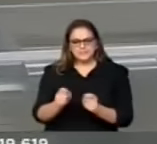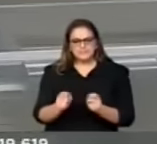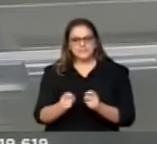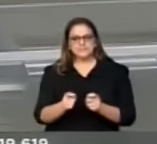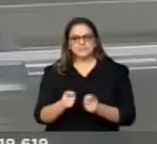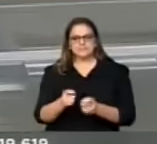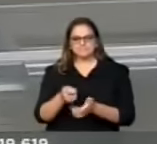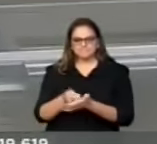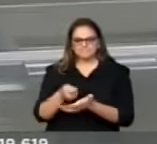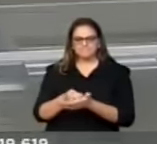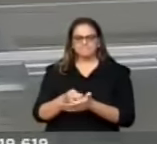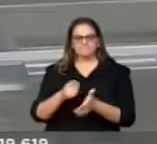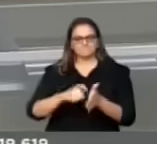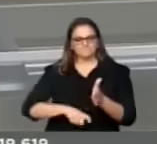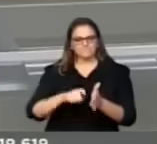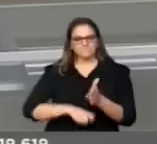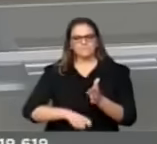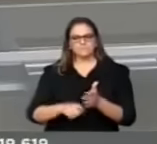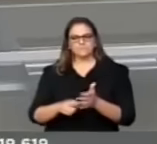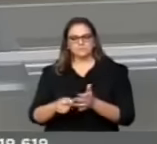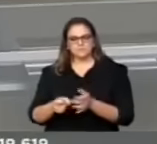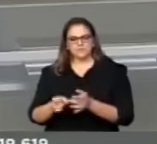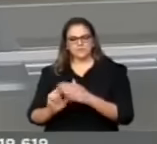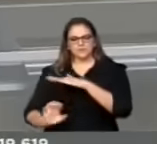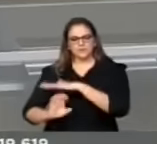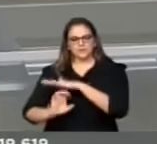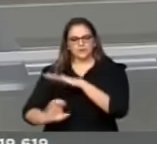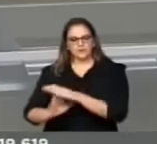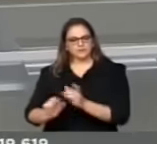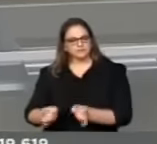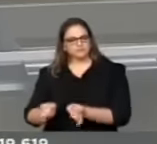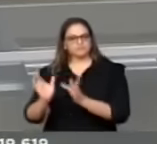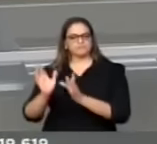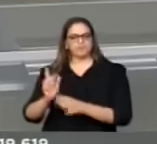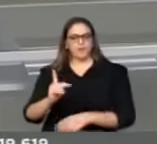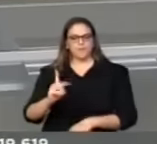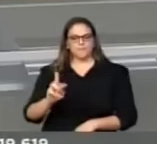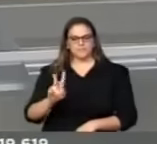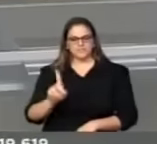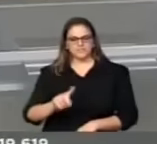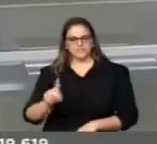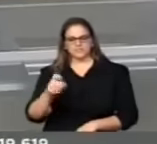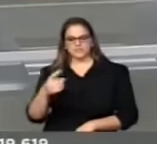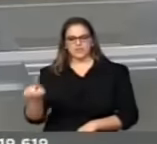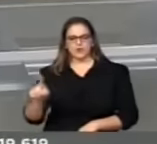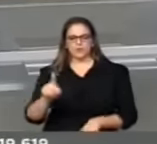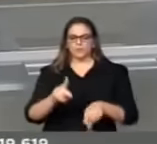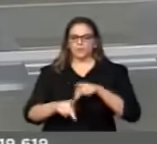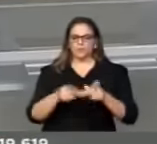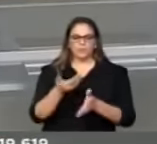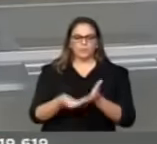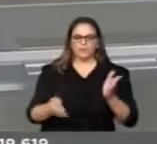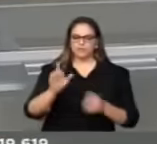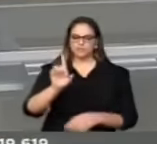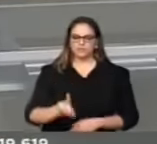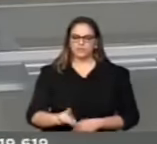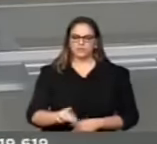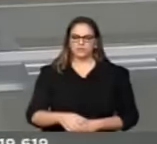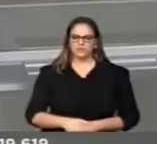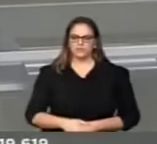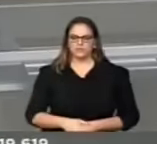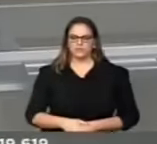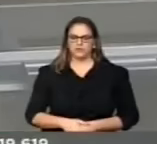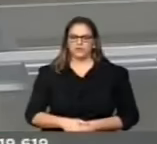é de privatizações, que tem tirado direitos dos trabalhadores. Então as pessoas poderiam dizer, poxa,